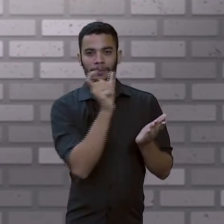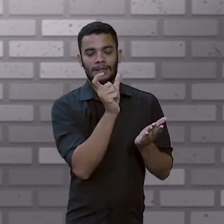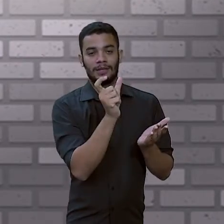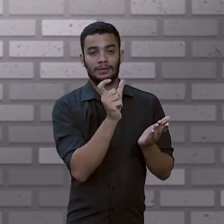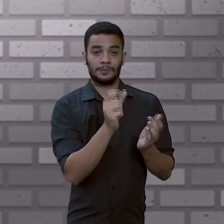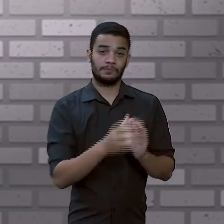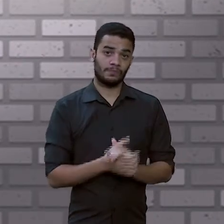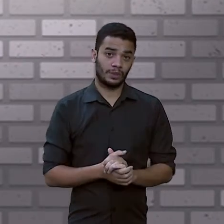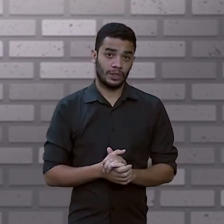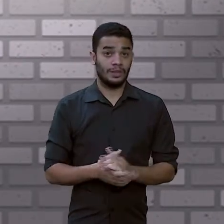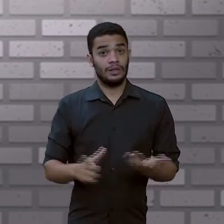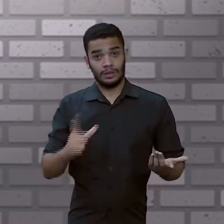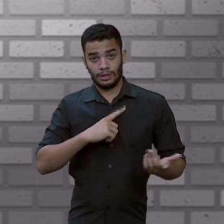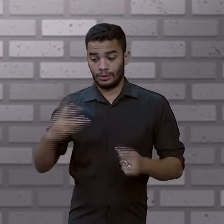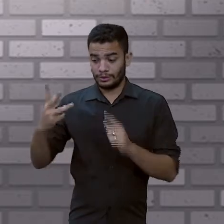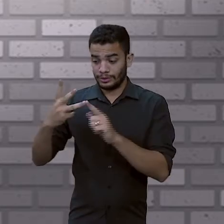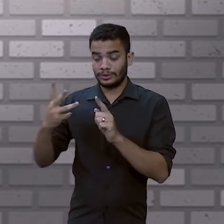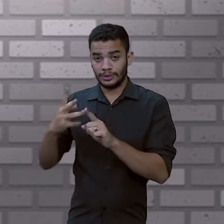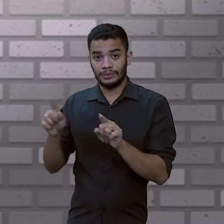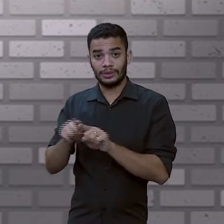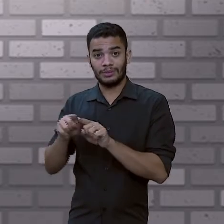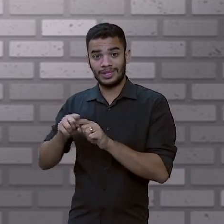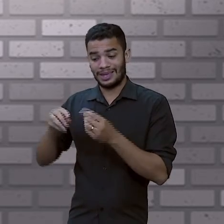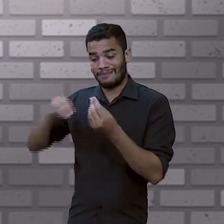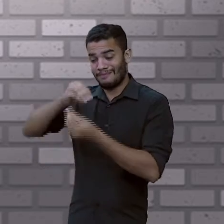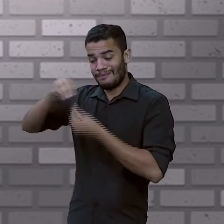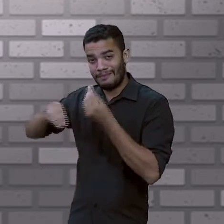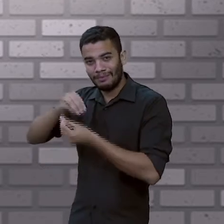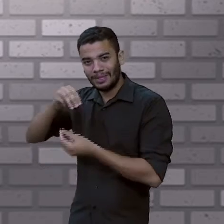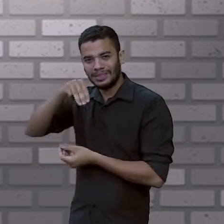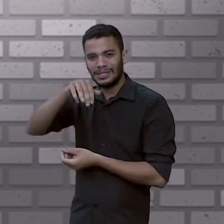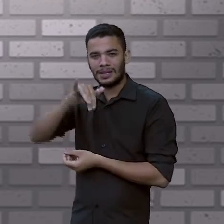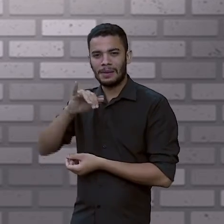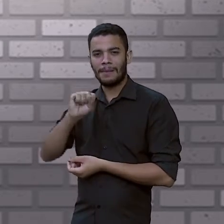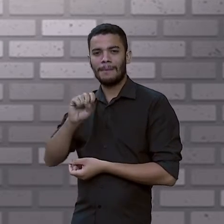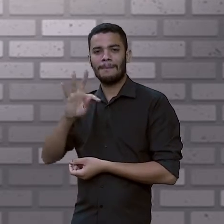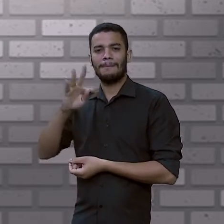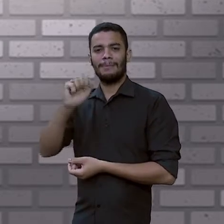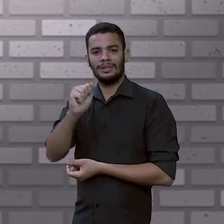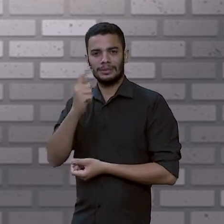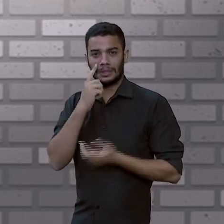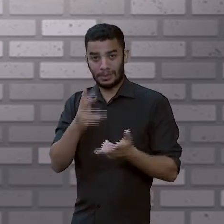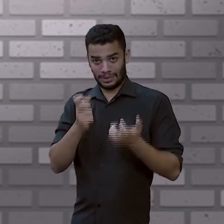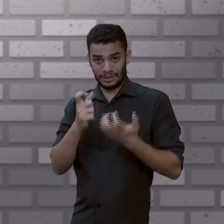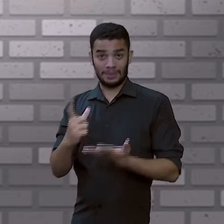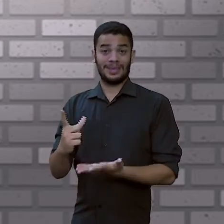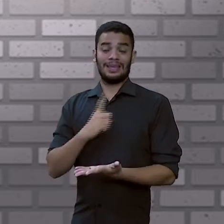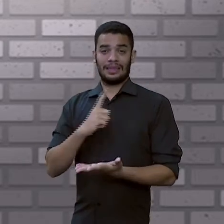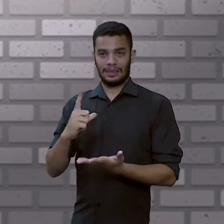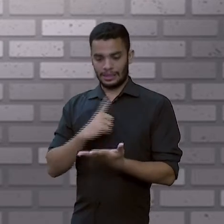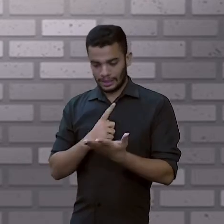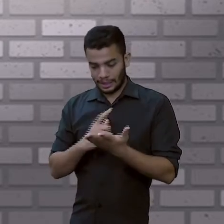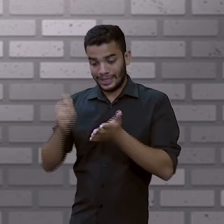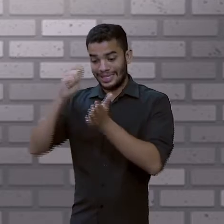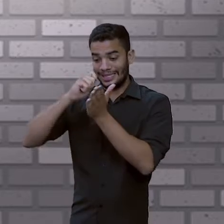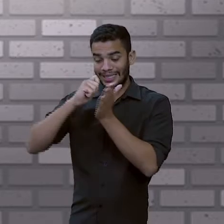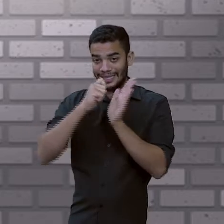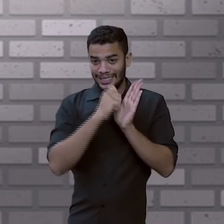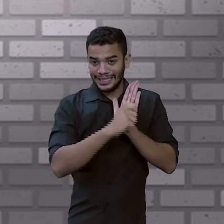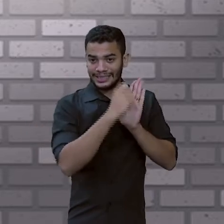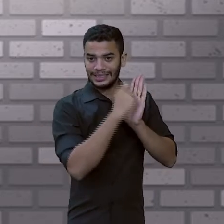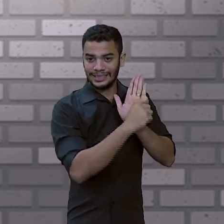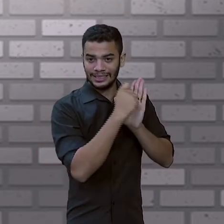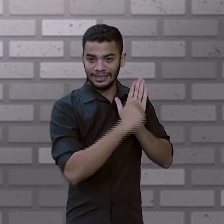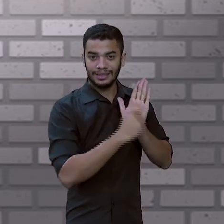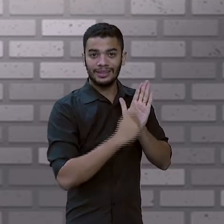uma combinação das linguagens verbal e não verbal, ou seja, além das palavras, ela fará uso